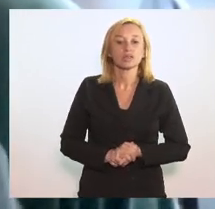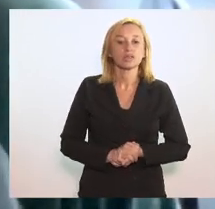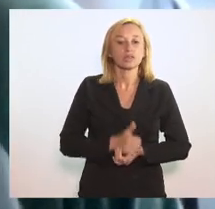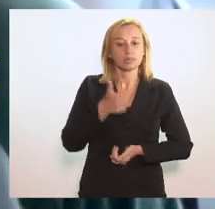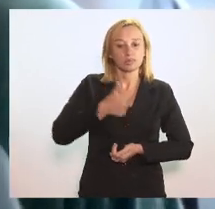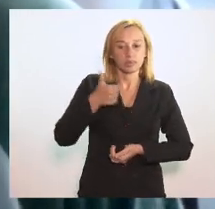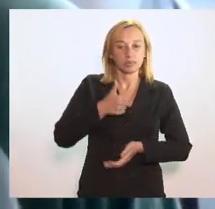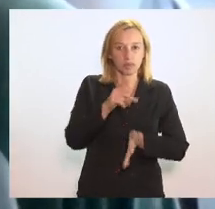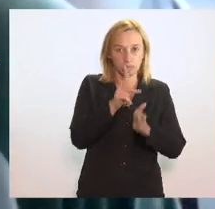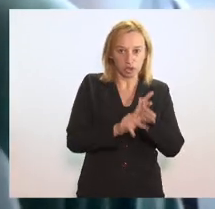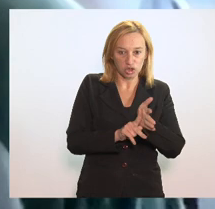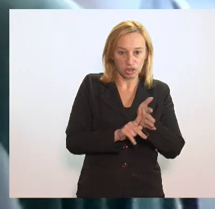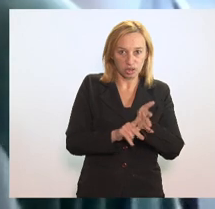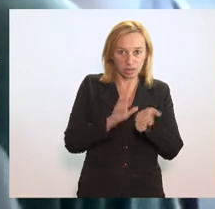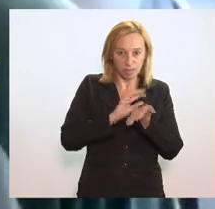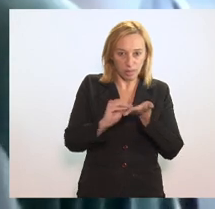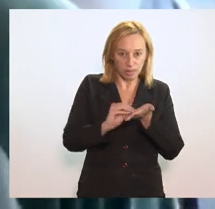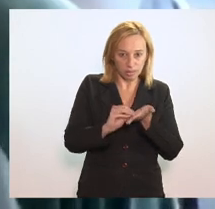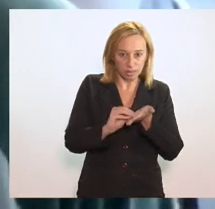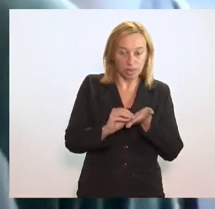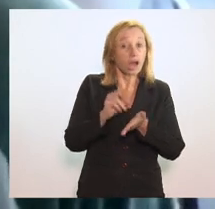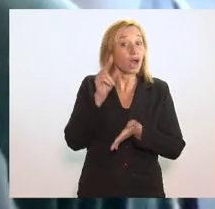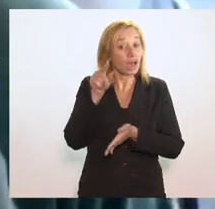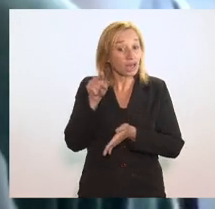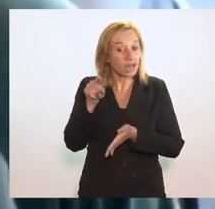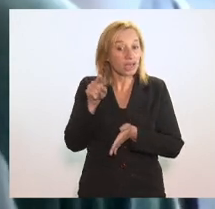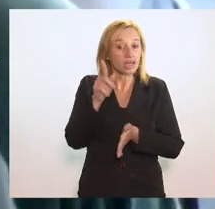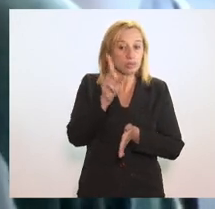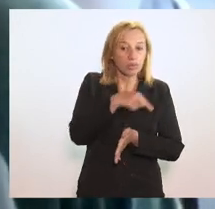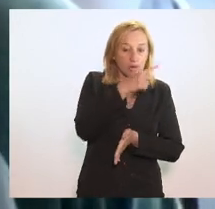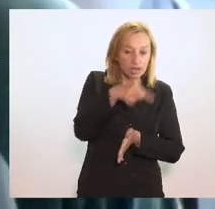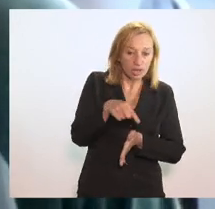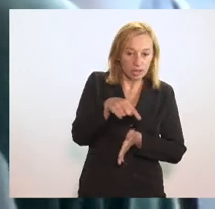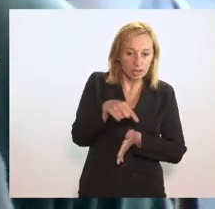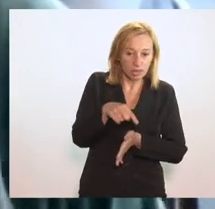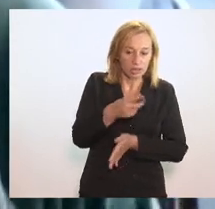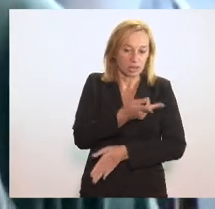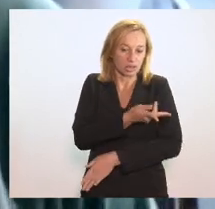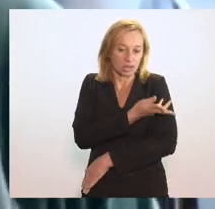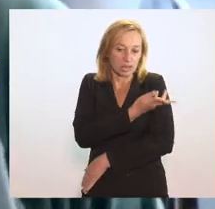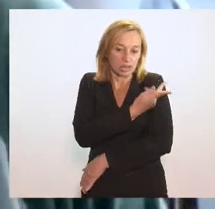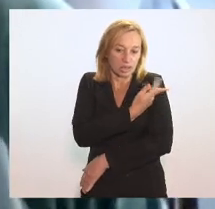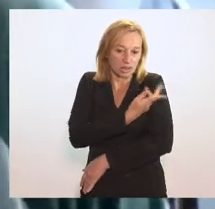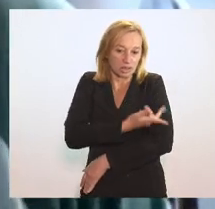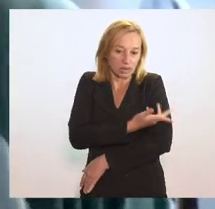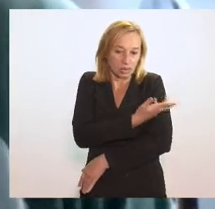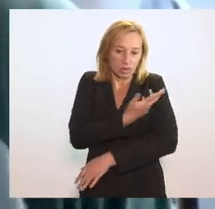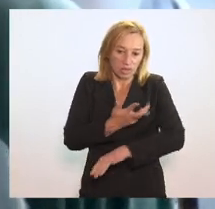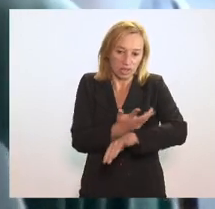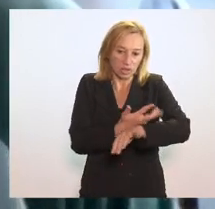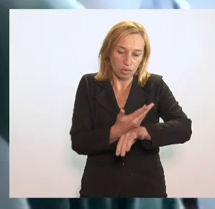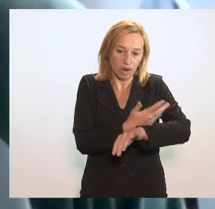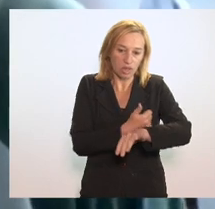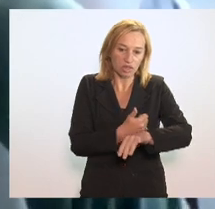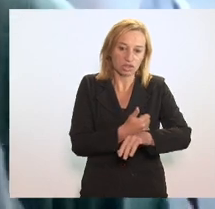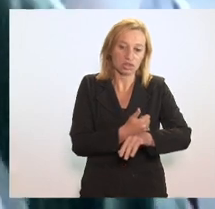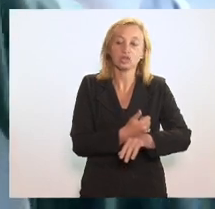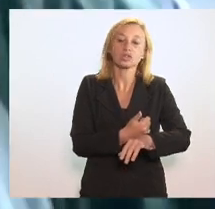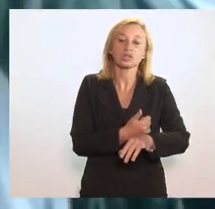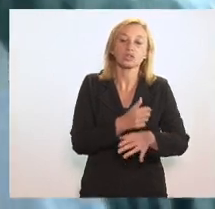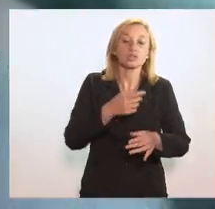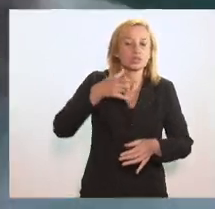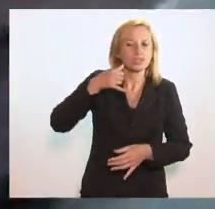primeiro projeto de pauta, que é aquele que proíbe tatuagem e piercing nos animais. É uma forma de crueldade